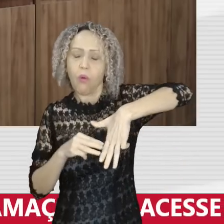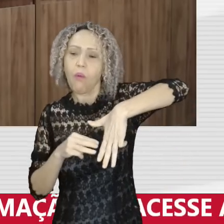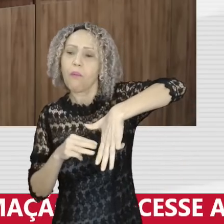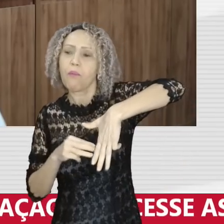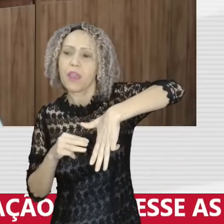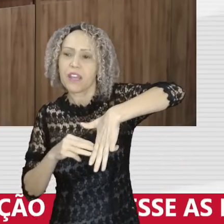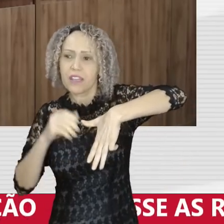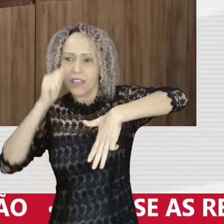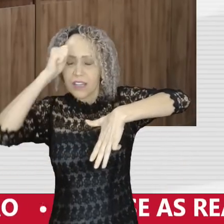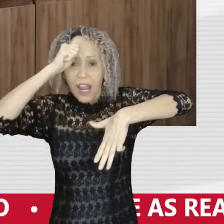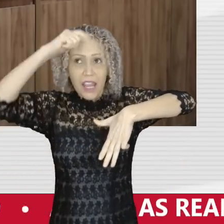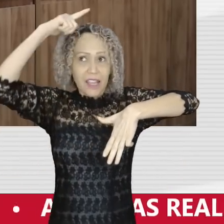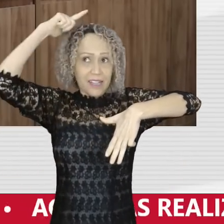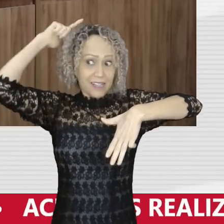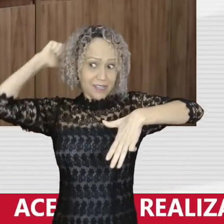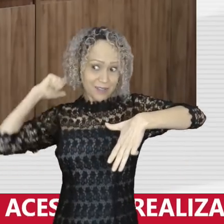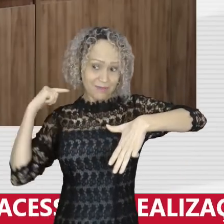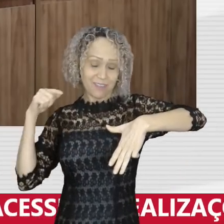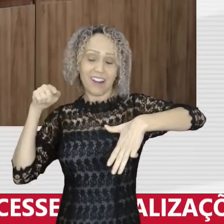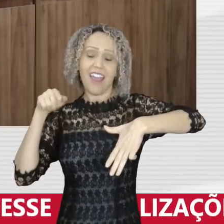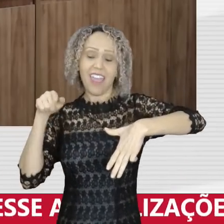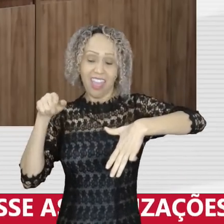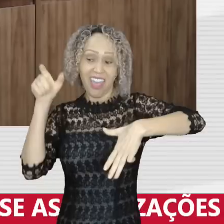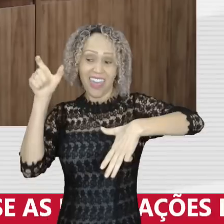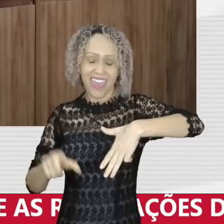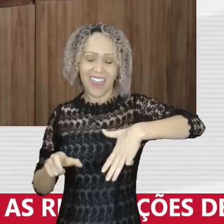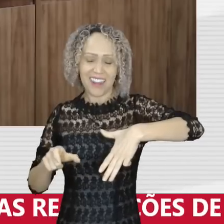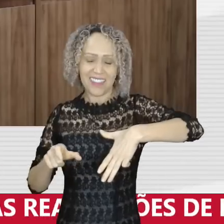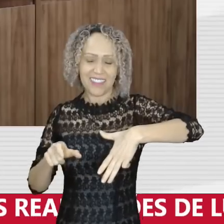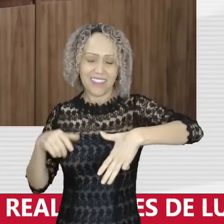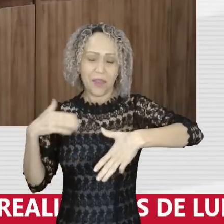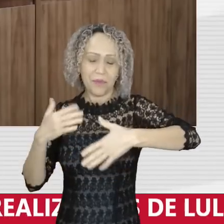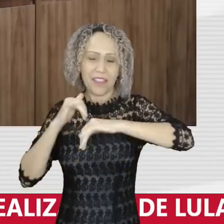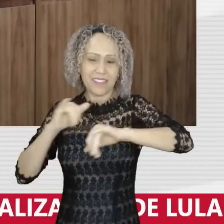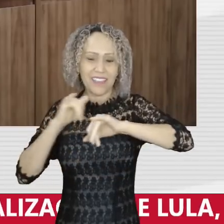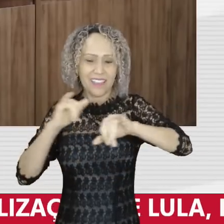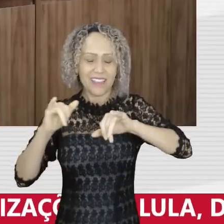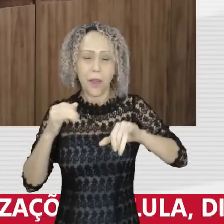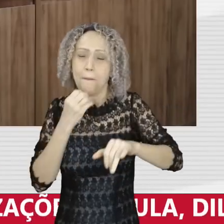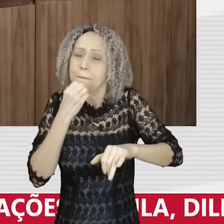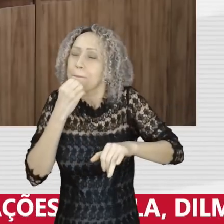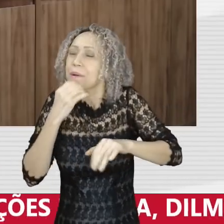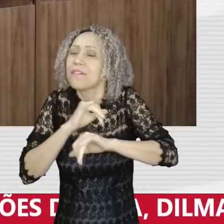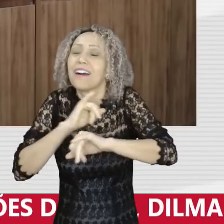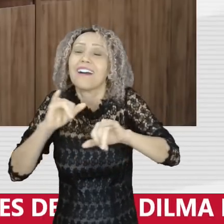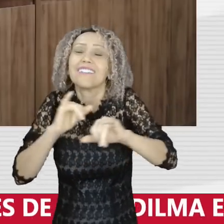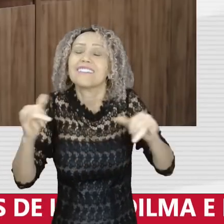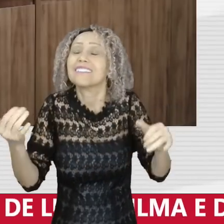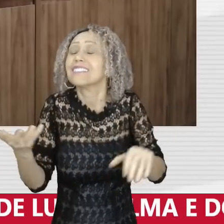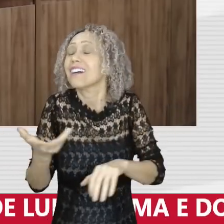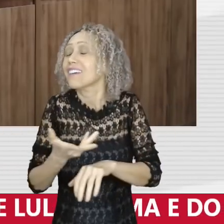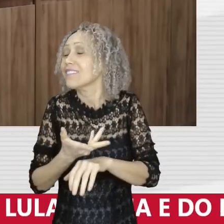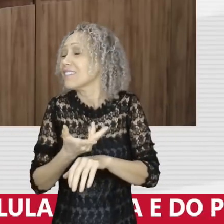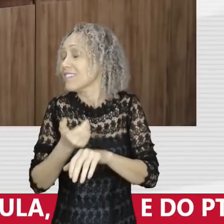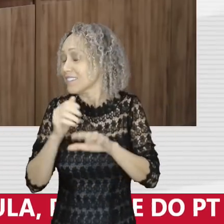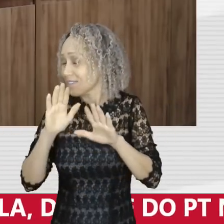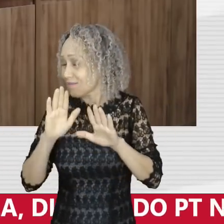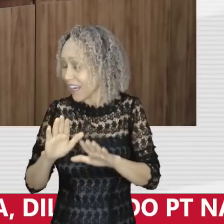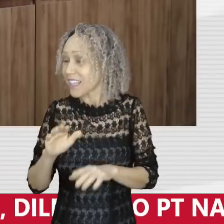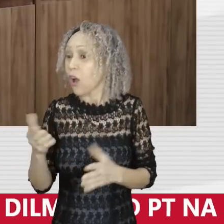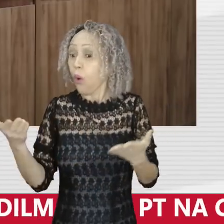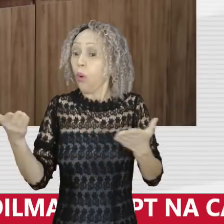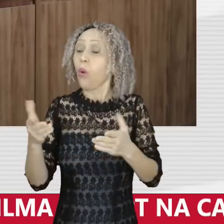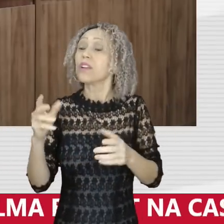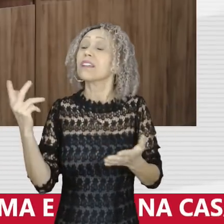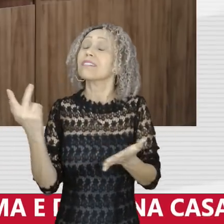notícias recentemente, mas hoje ele deu uma boa notícia, que foi mandar buscar 80 bolsonaristas envolvidos em